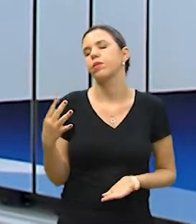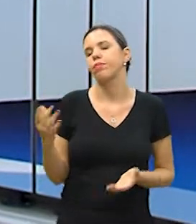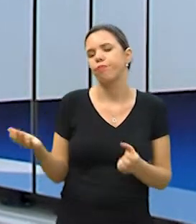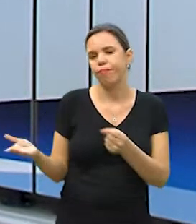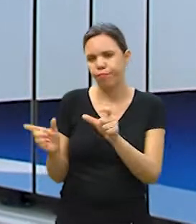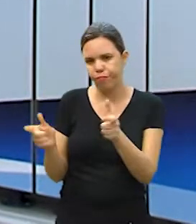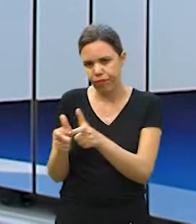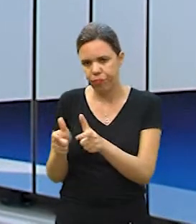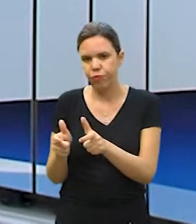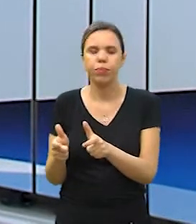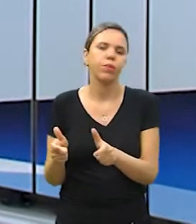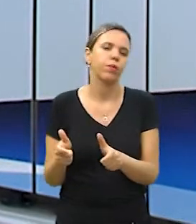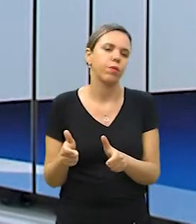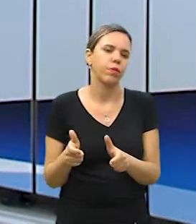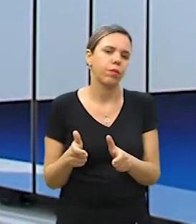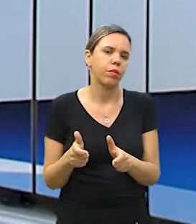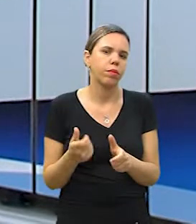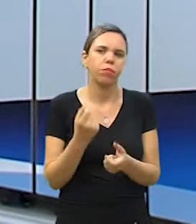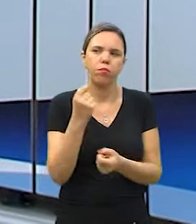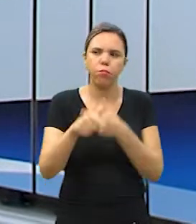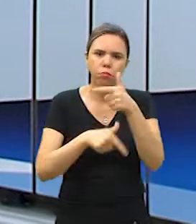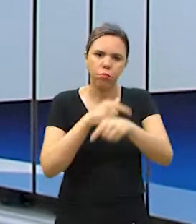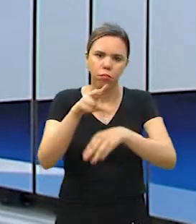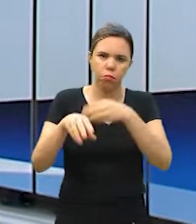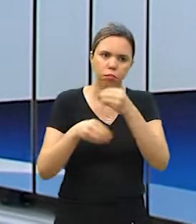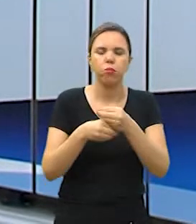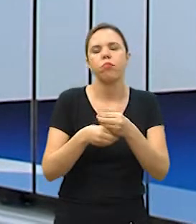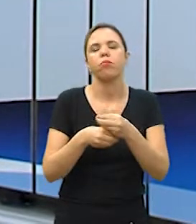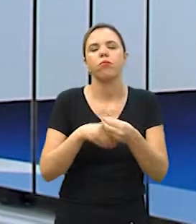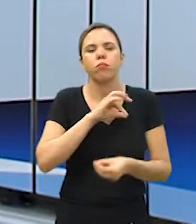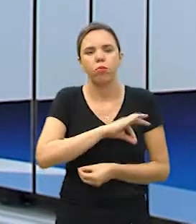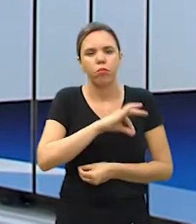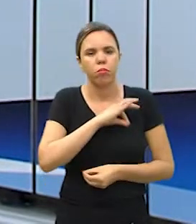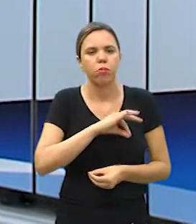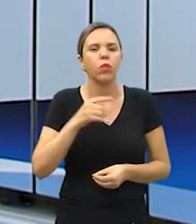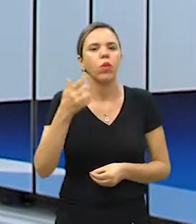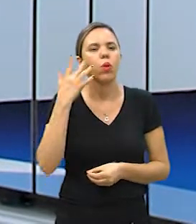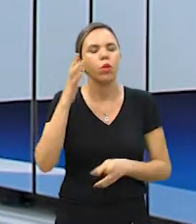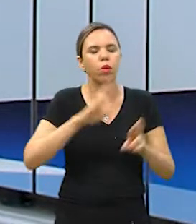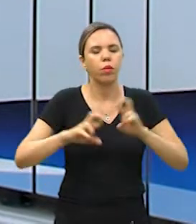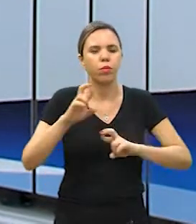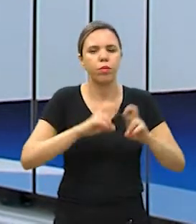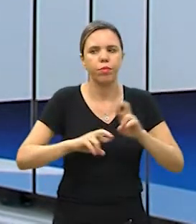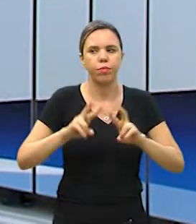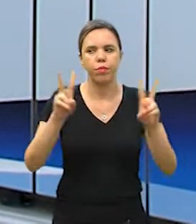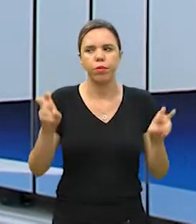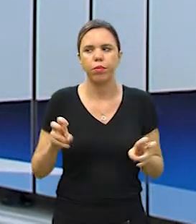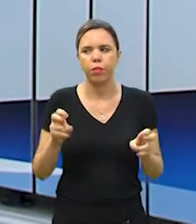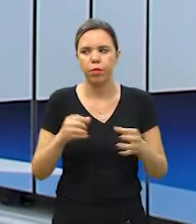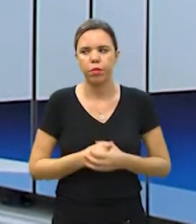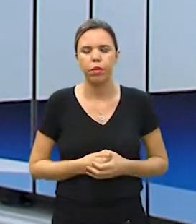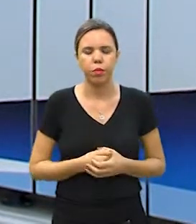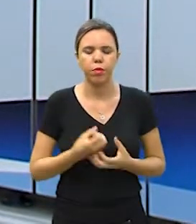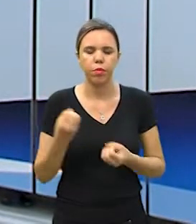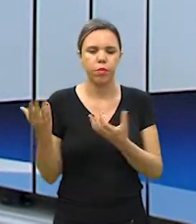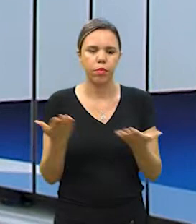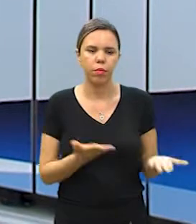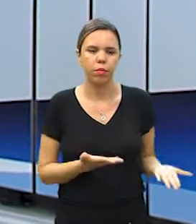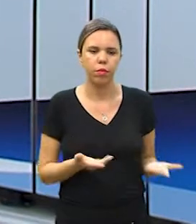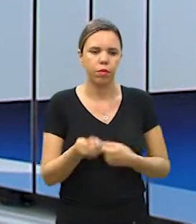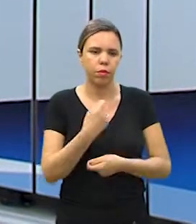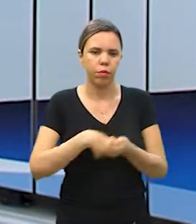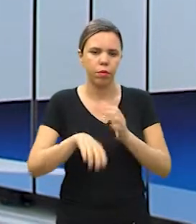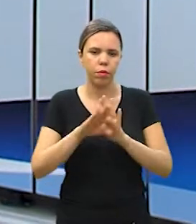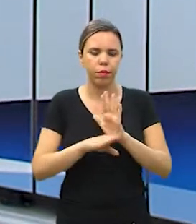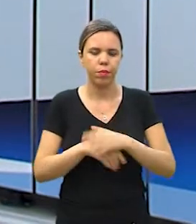dos professores recorrem a bicos para completar a renda. Qual que é a sua análise sobre este cenário? Seja bem-vindo